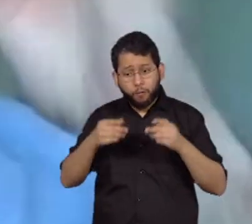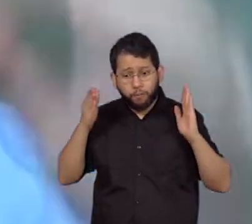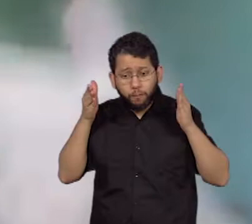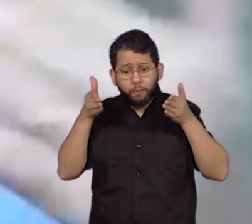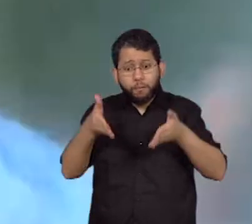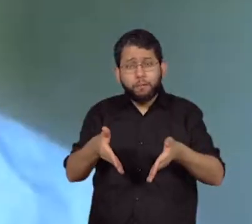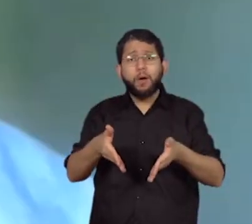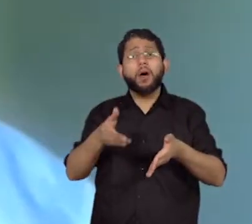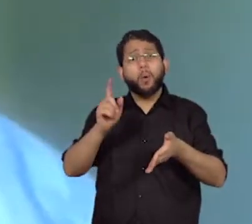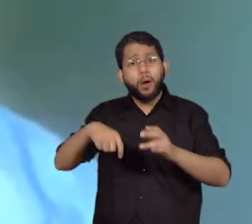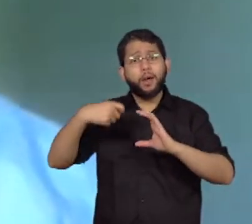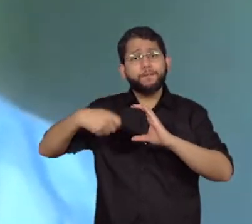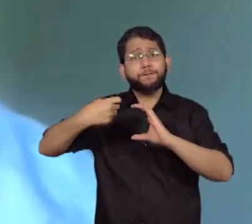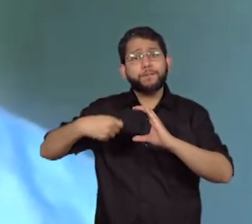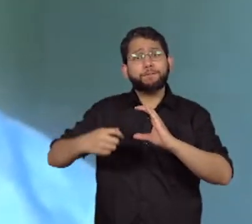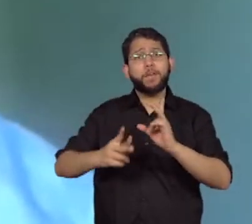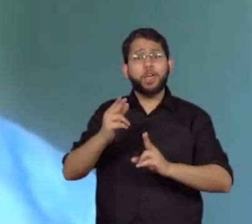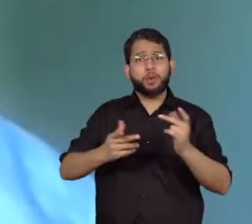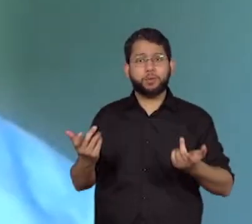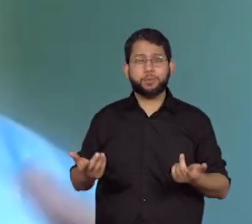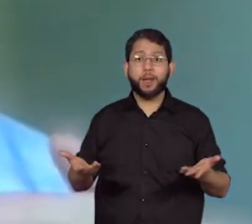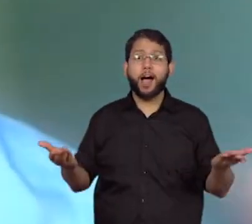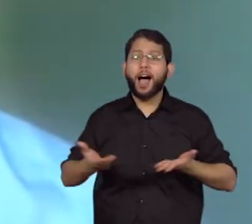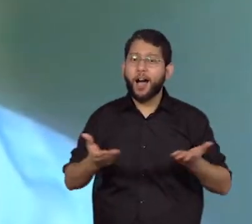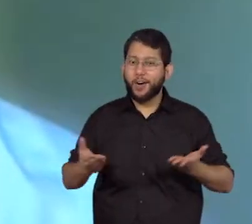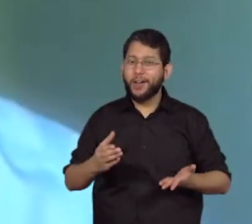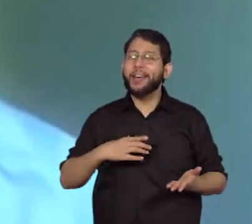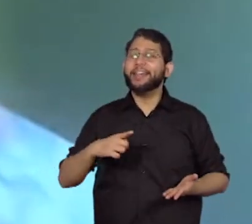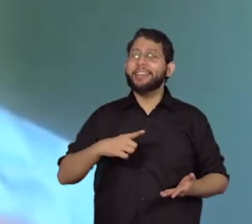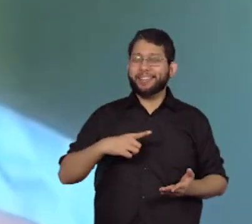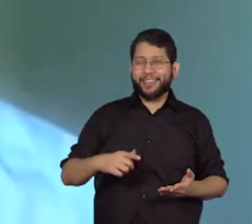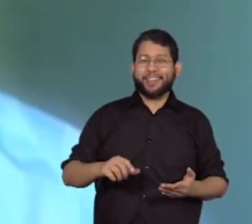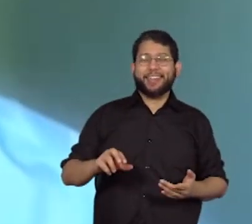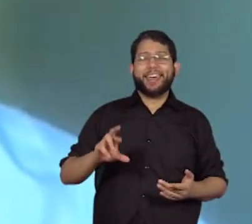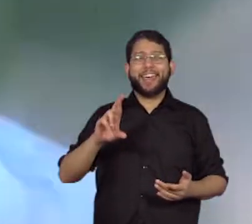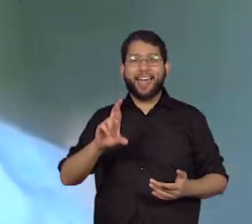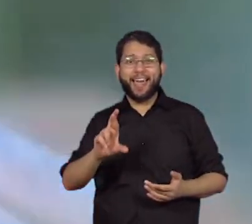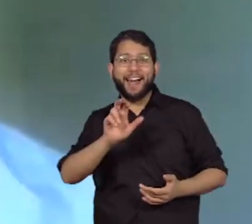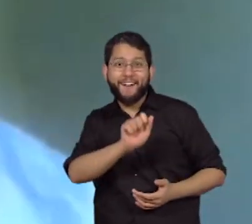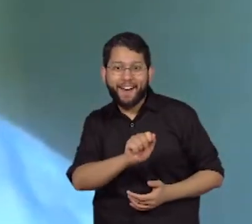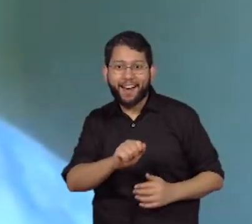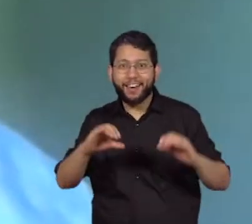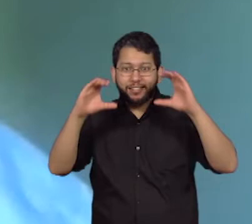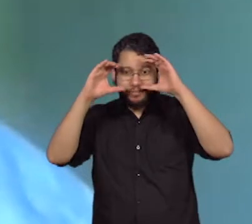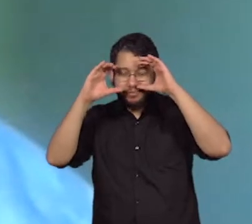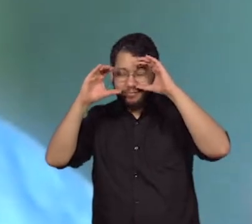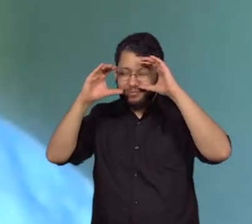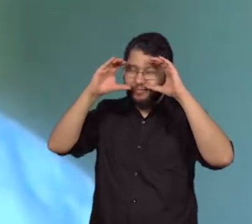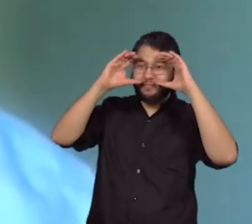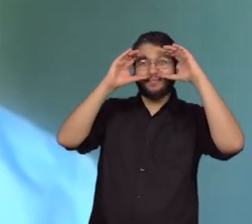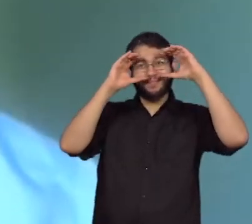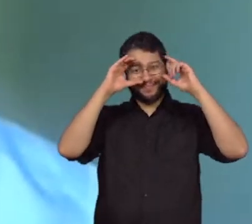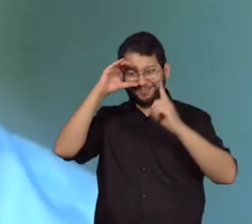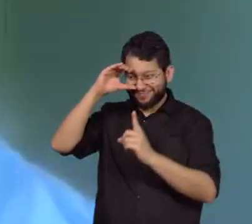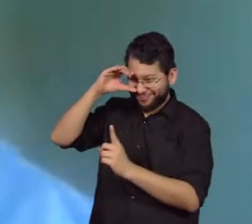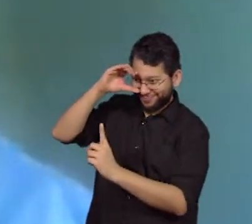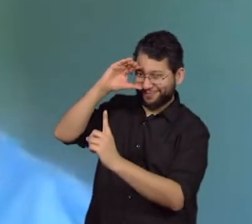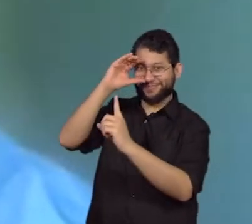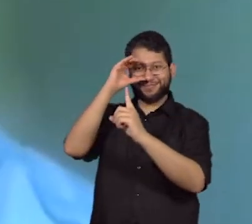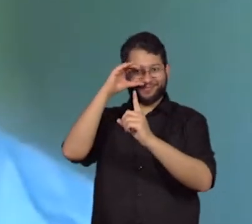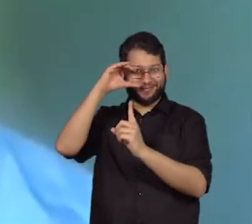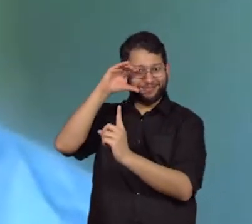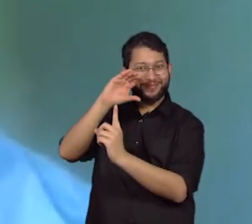diversas, inclusive começando com a realidade aumentada, com realidade virtual, que também vai envolver muito vídeo, e eu